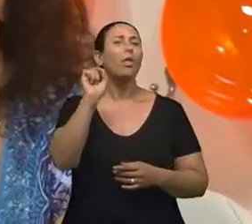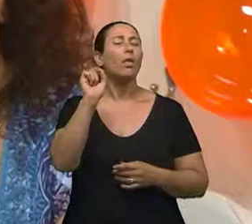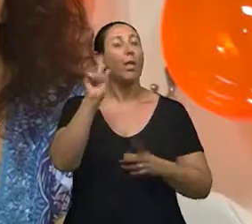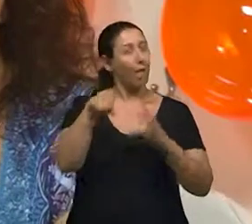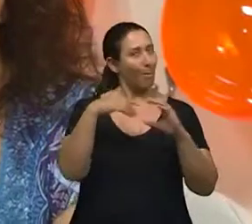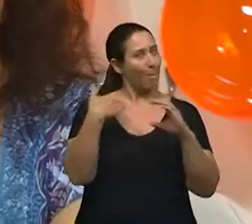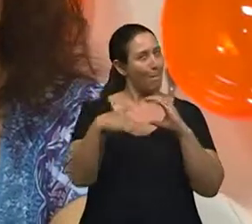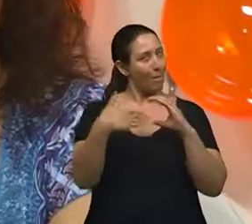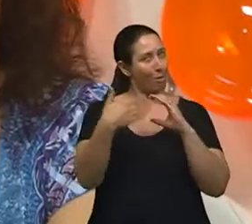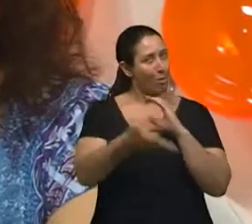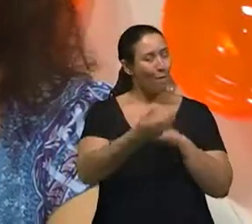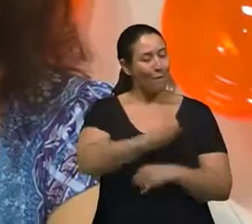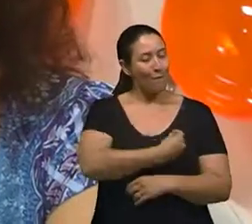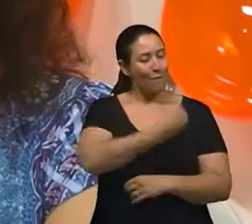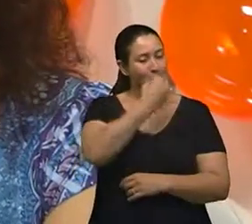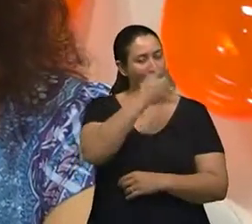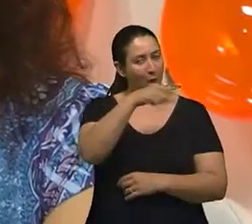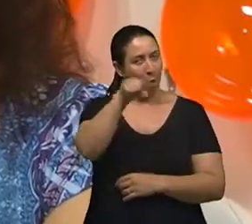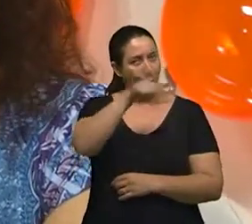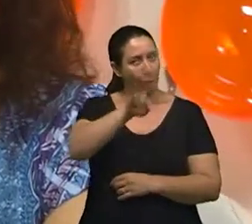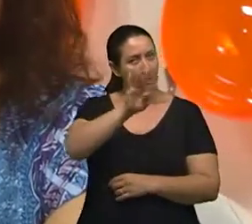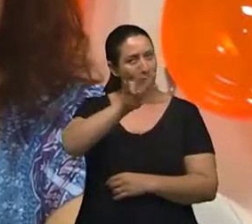e-mail